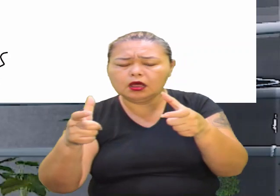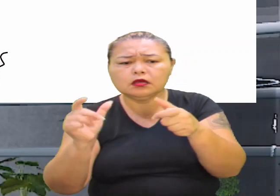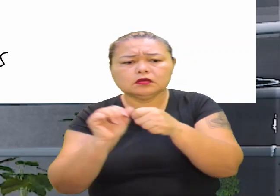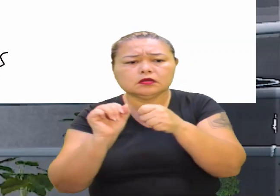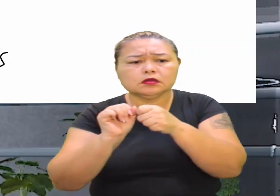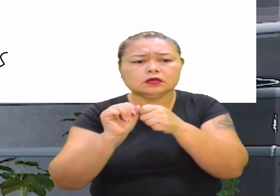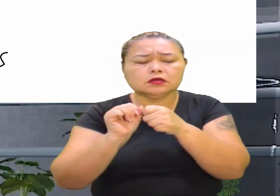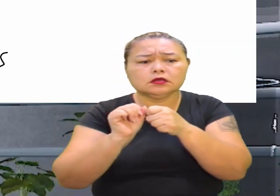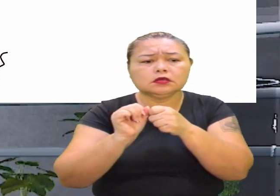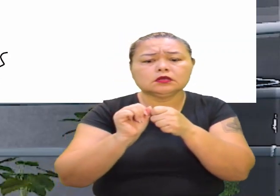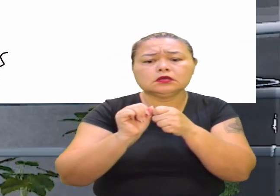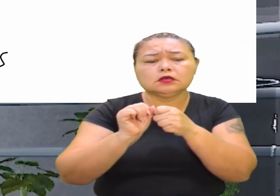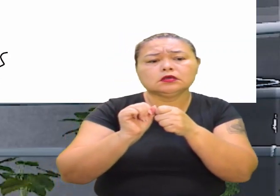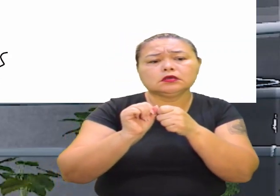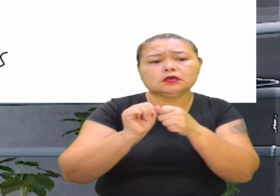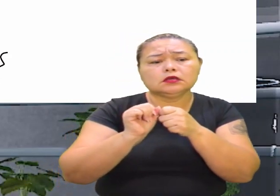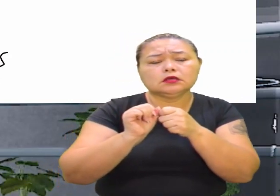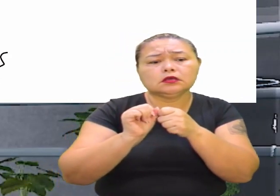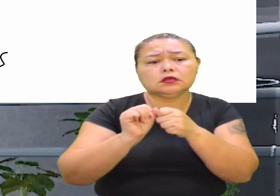de deficiência